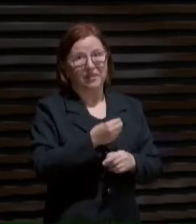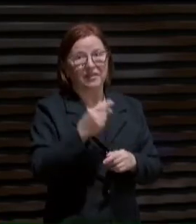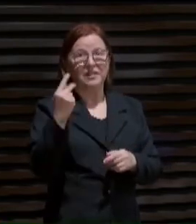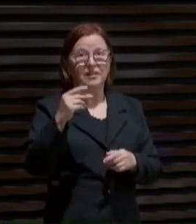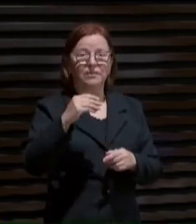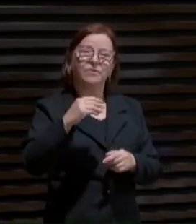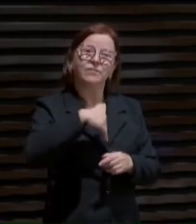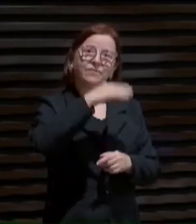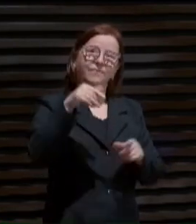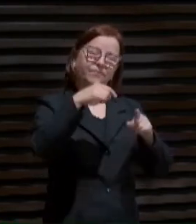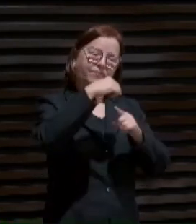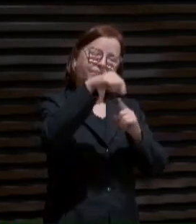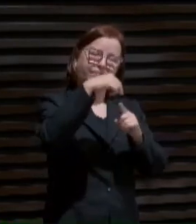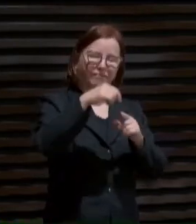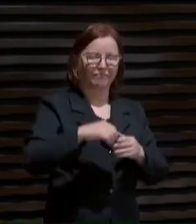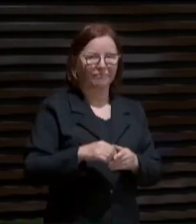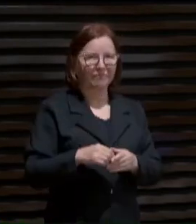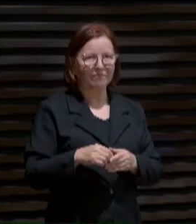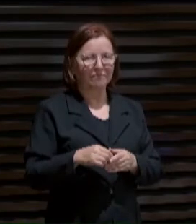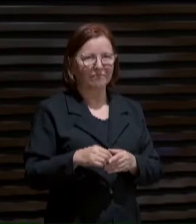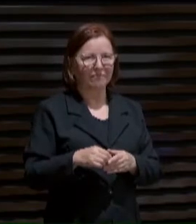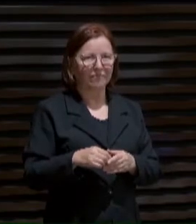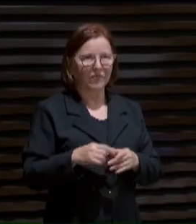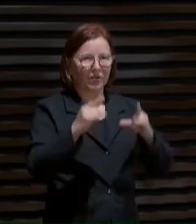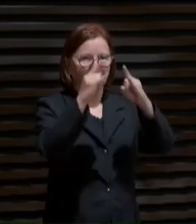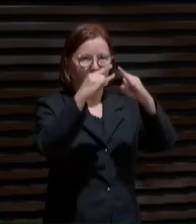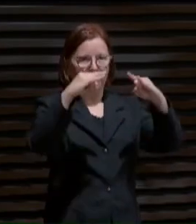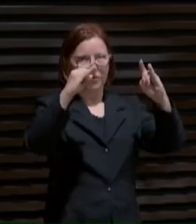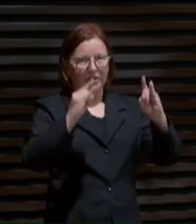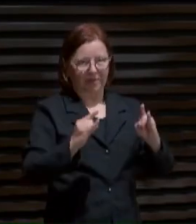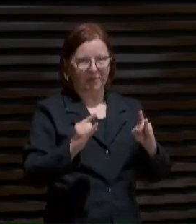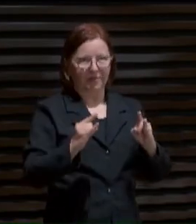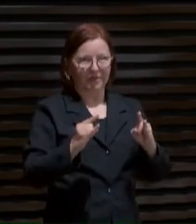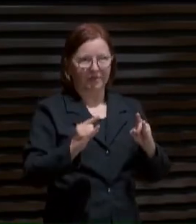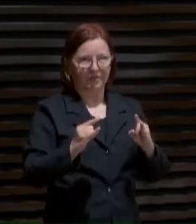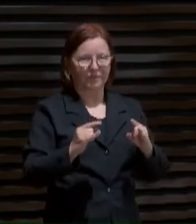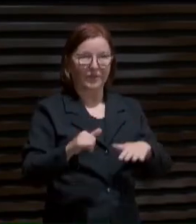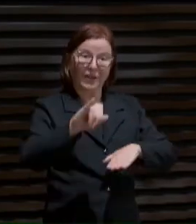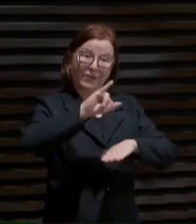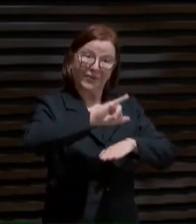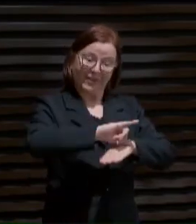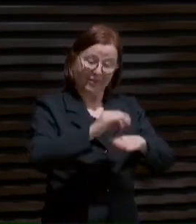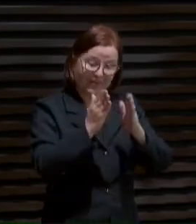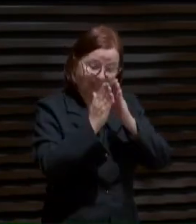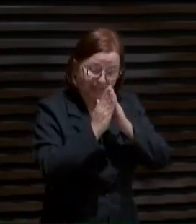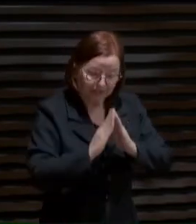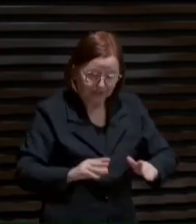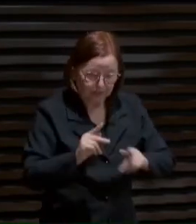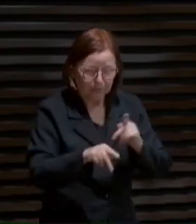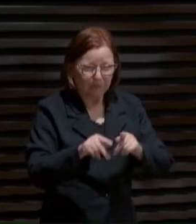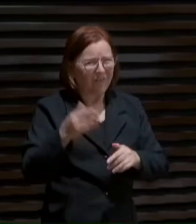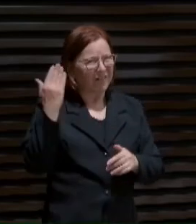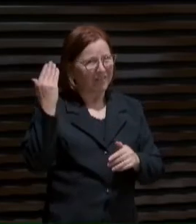Tabernáculo era o centro da adoração do povo de Israel no Deserto o que posteriormente veio a ser o